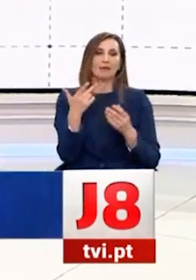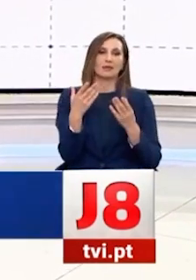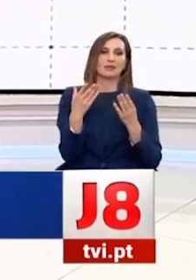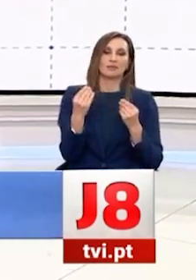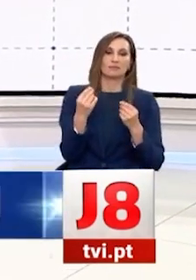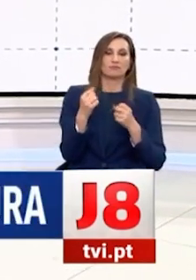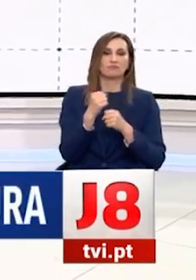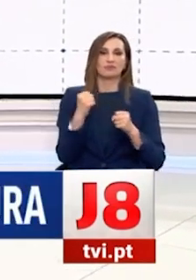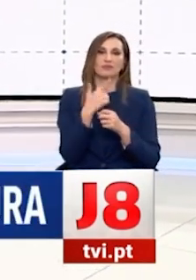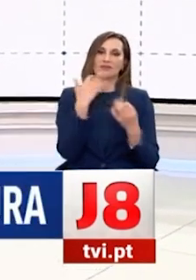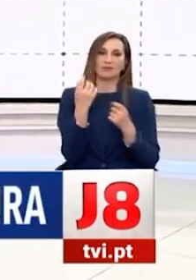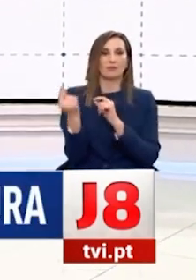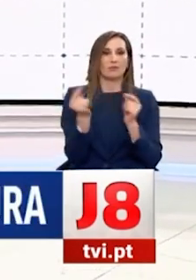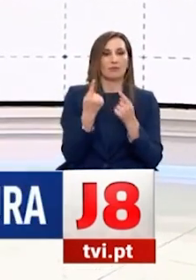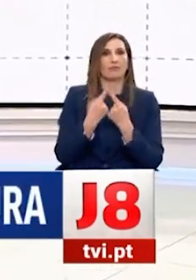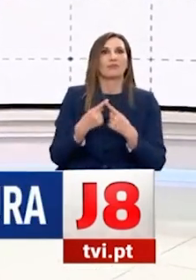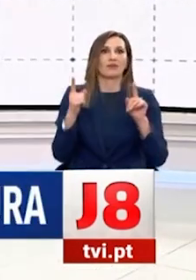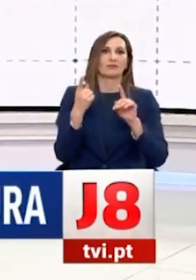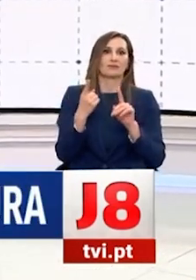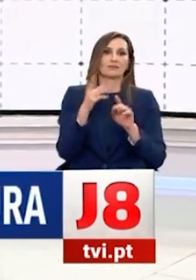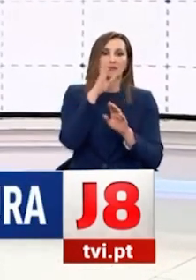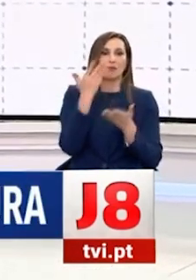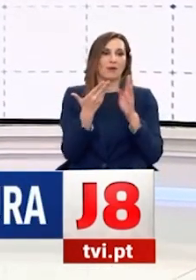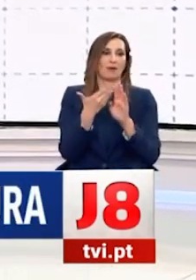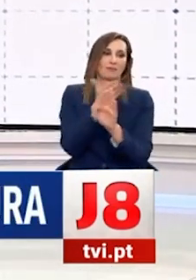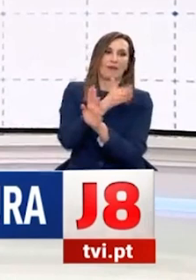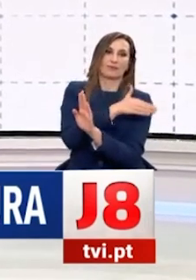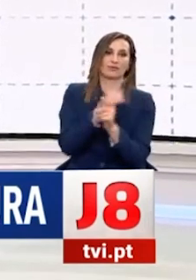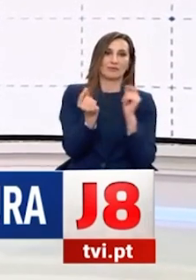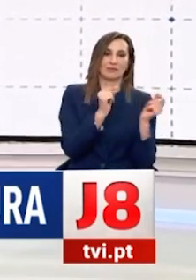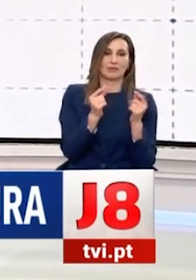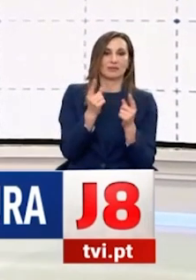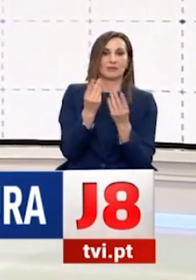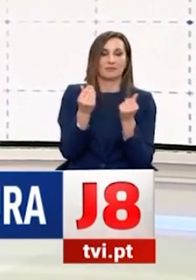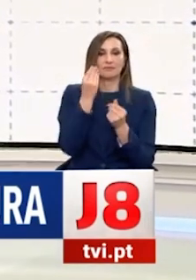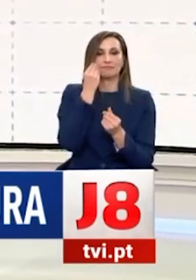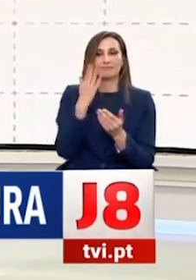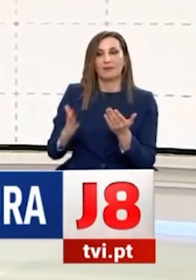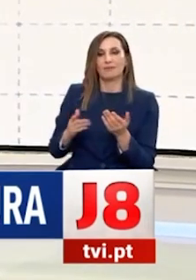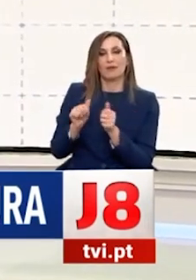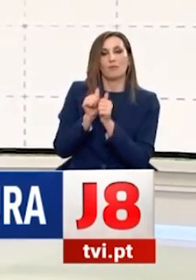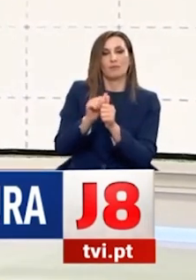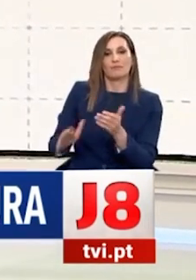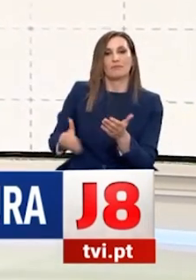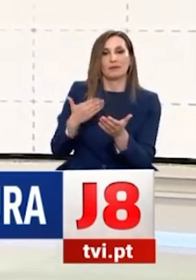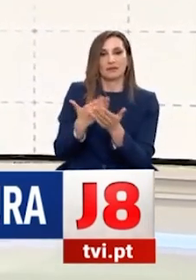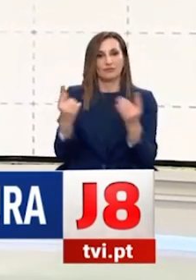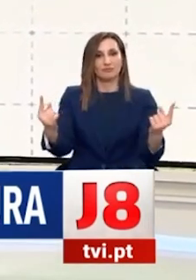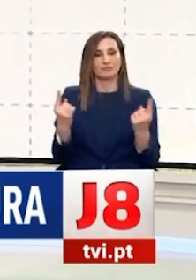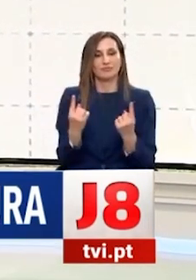Muita atenção, foi de facto um debate diferente da maioria dos outros. Da mesma maneira que acompanhámos a chegada dos candidatos, vamos